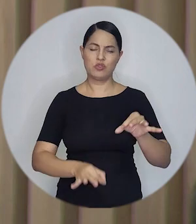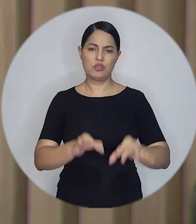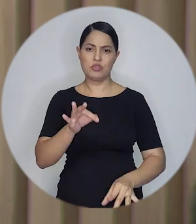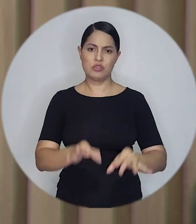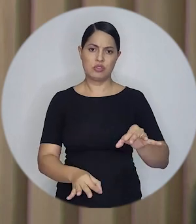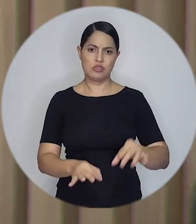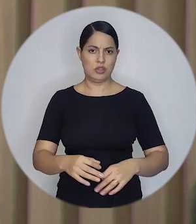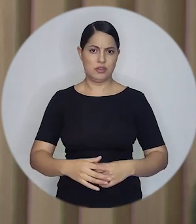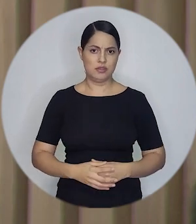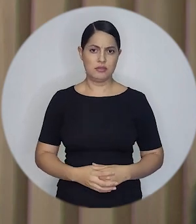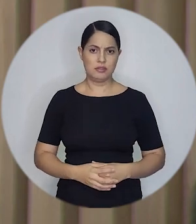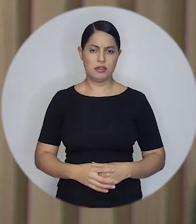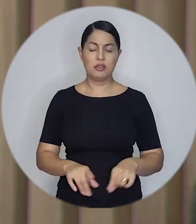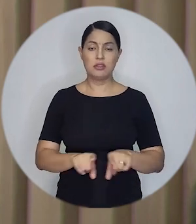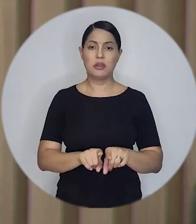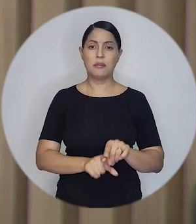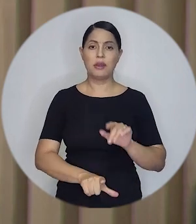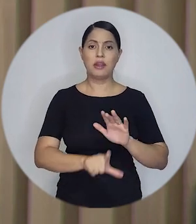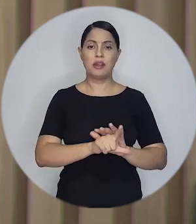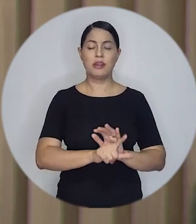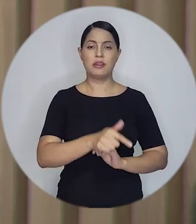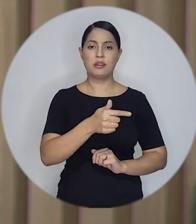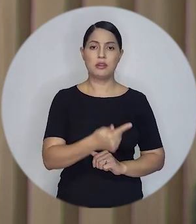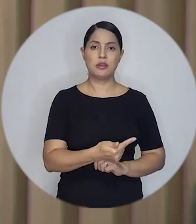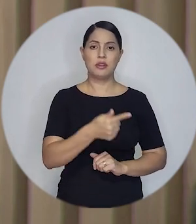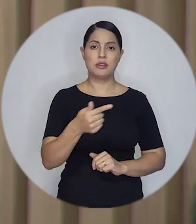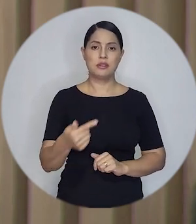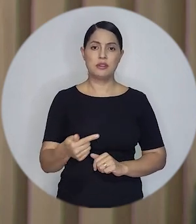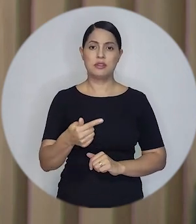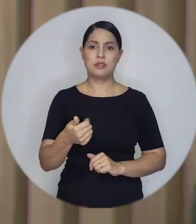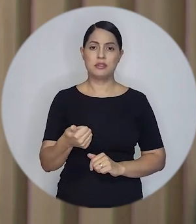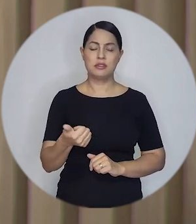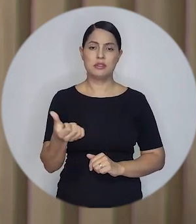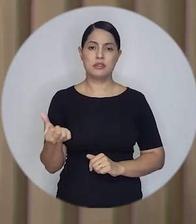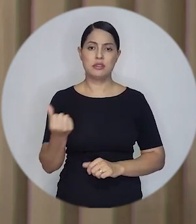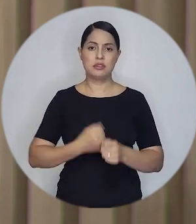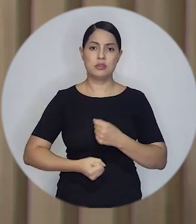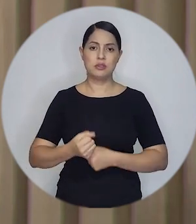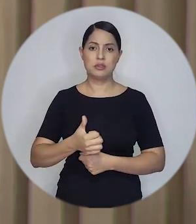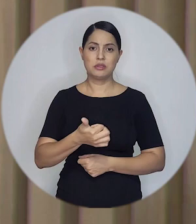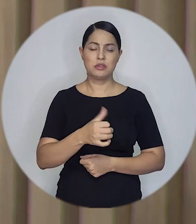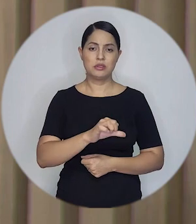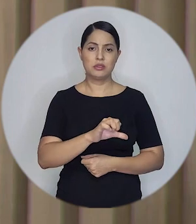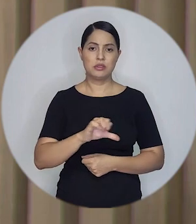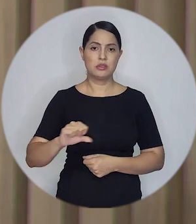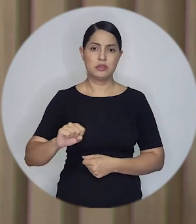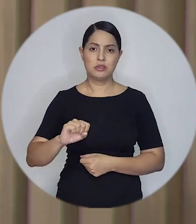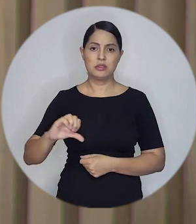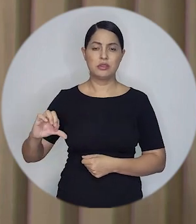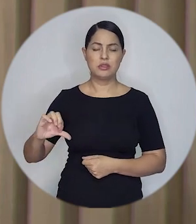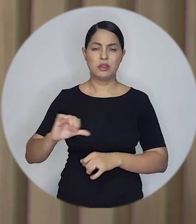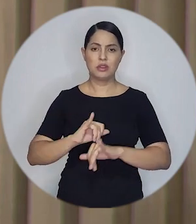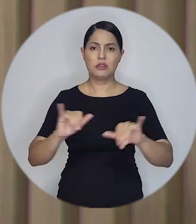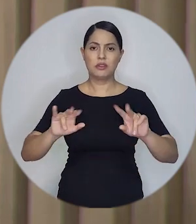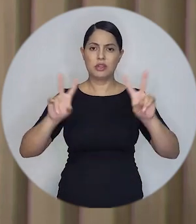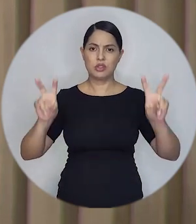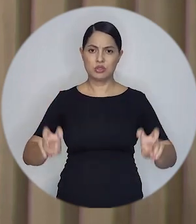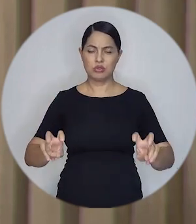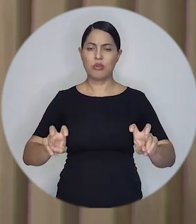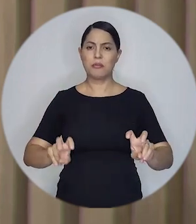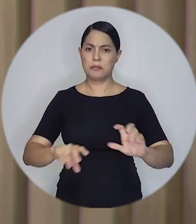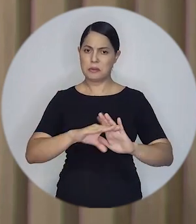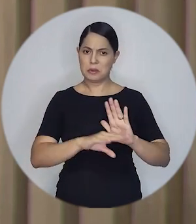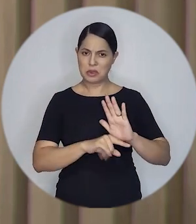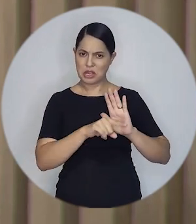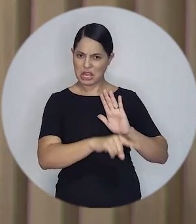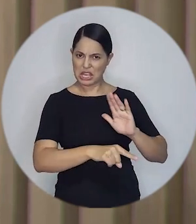fundamentais do ordenamento jurídico, principalmente a Lei 7.716 de 89, que criminaliza a conduta dessa natureza.